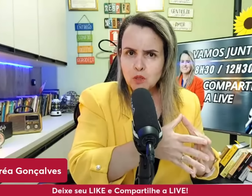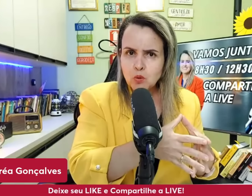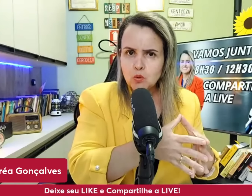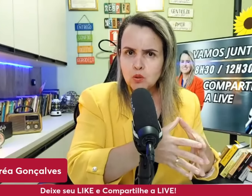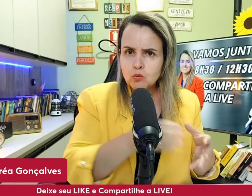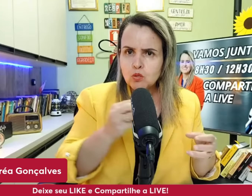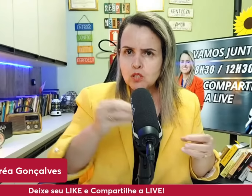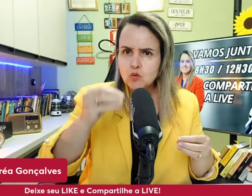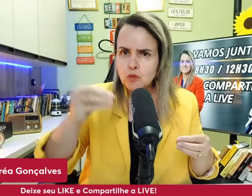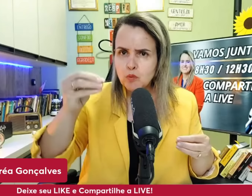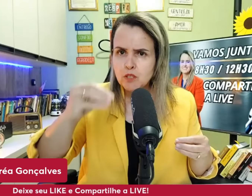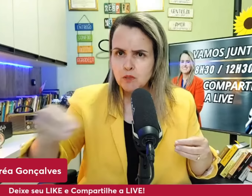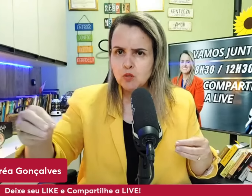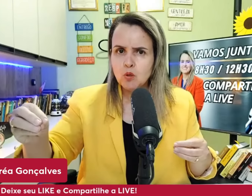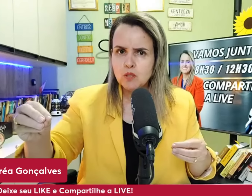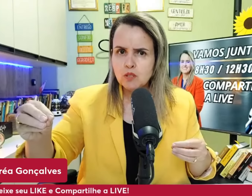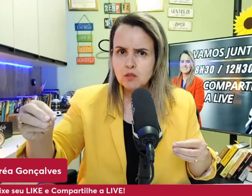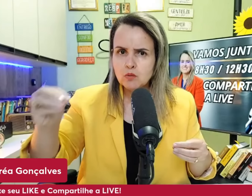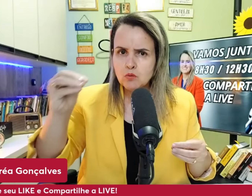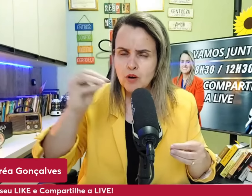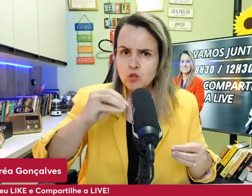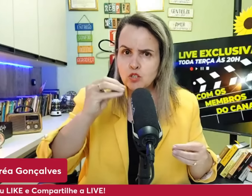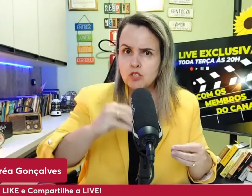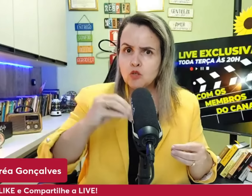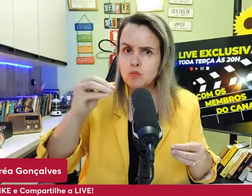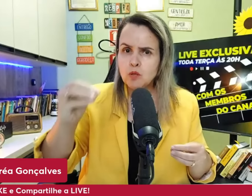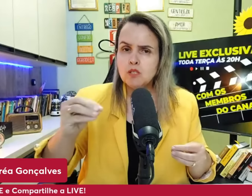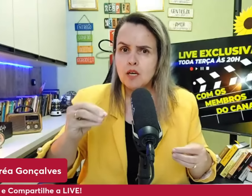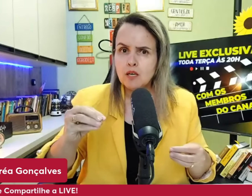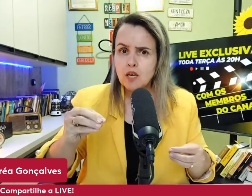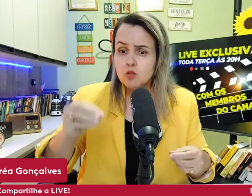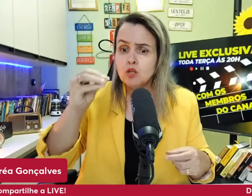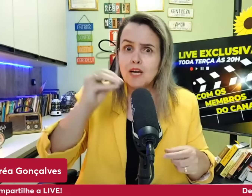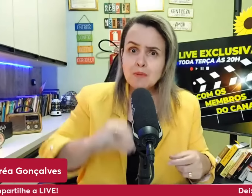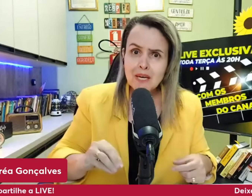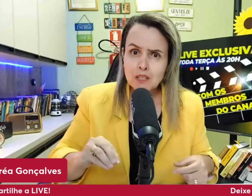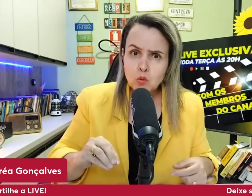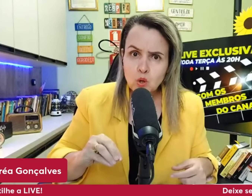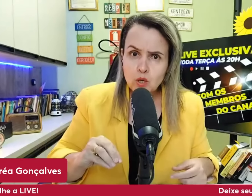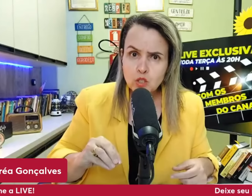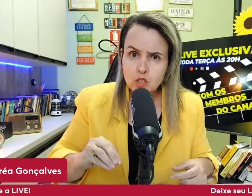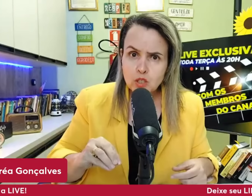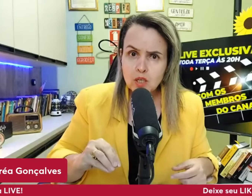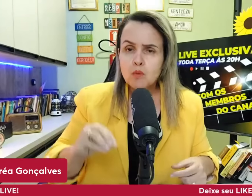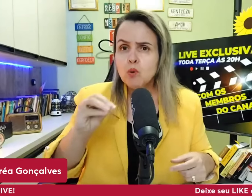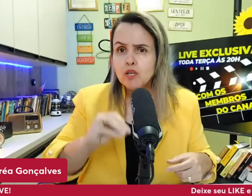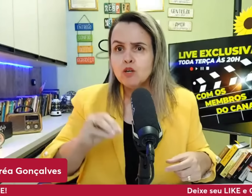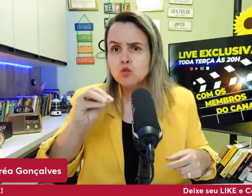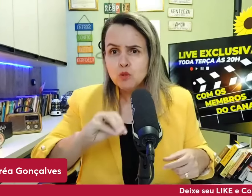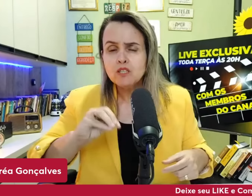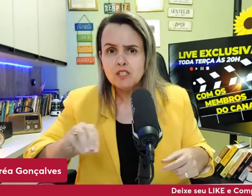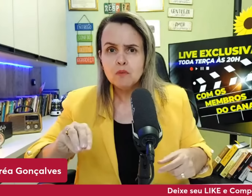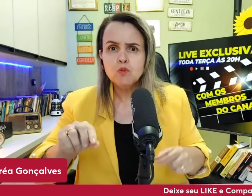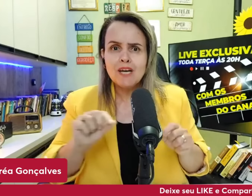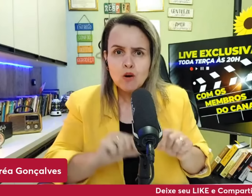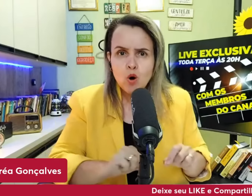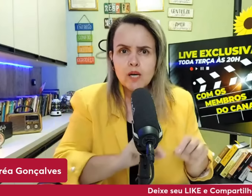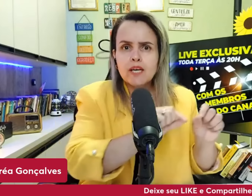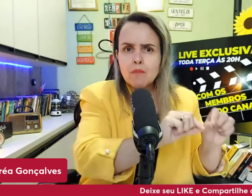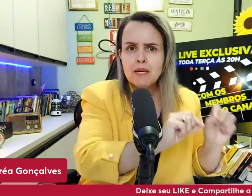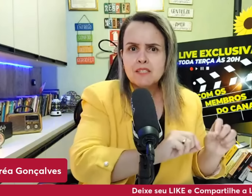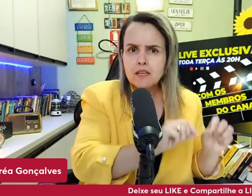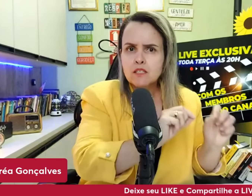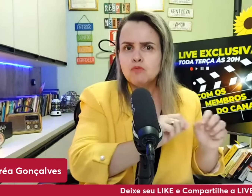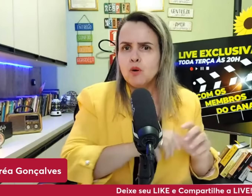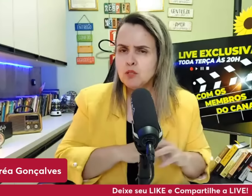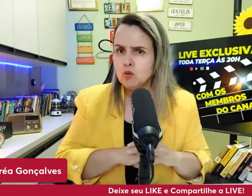37.000 dos 5000 pras pessoas do Val de 5100 só tá liberando hoje porque os municípios agora